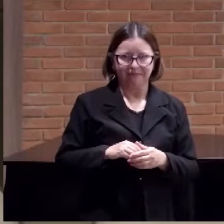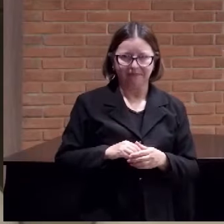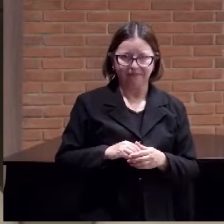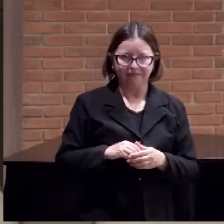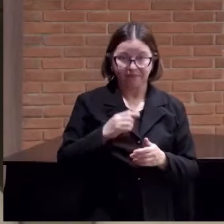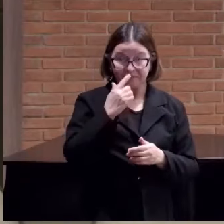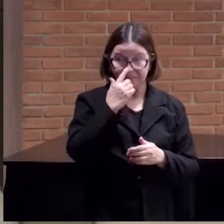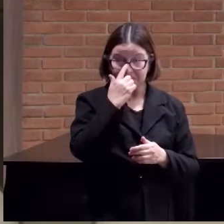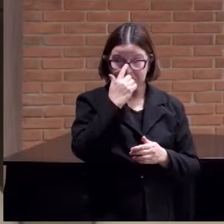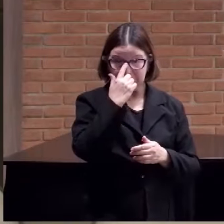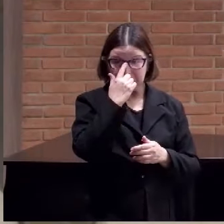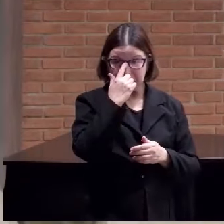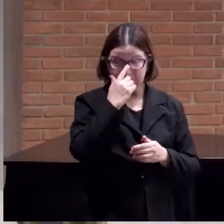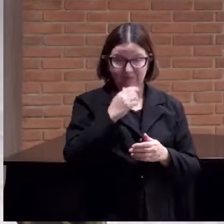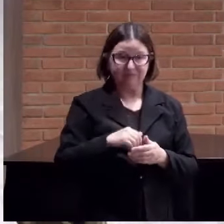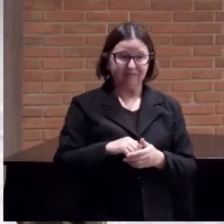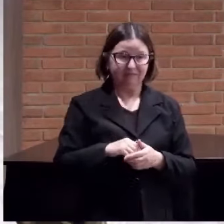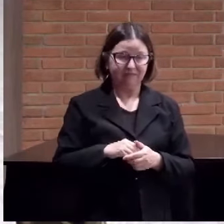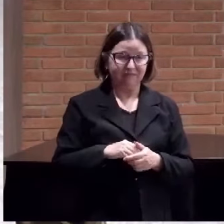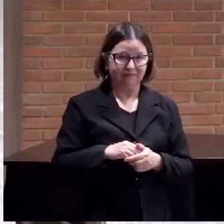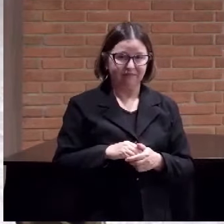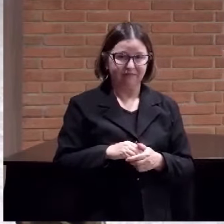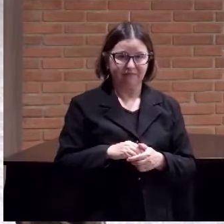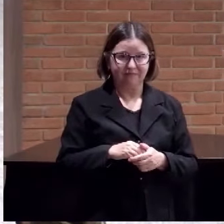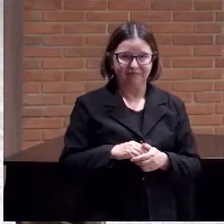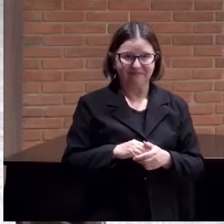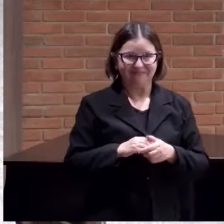bitola mundial relativa é a mãe.